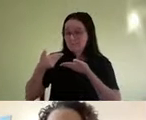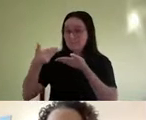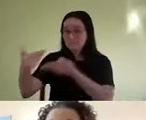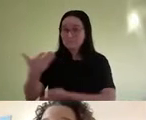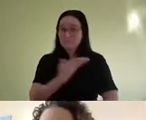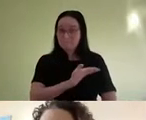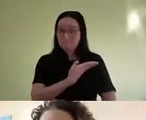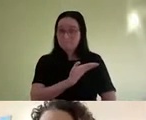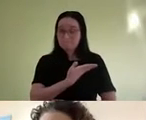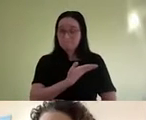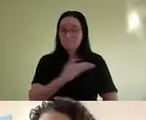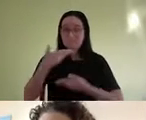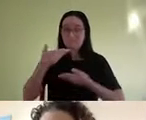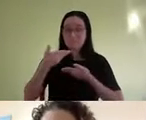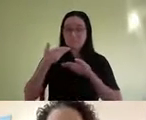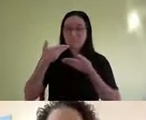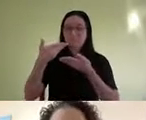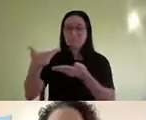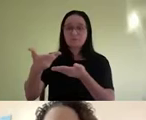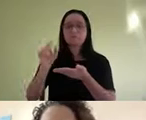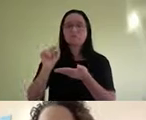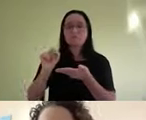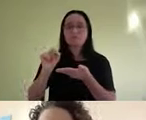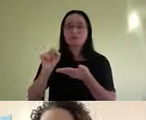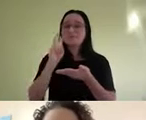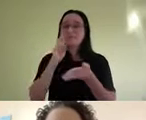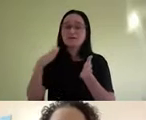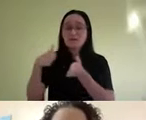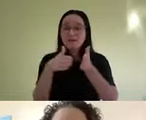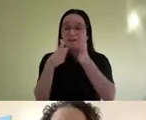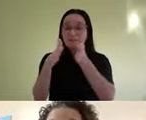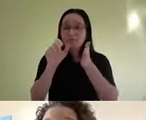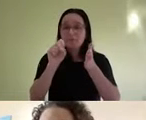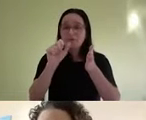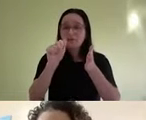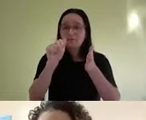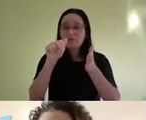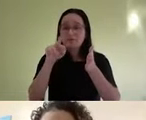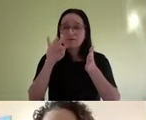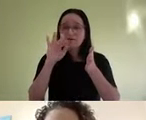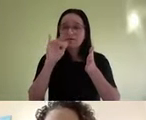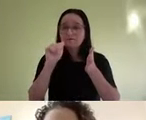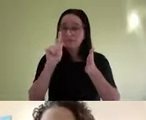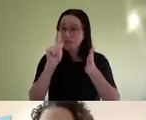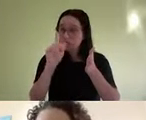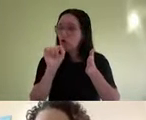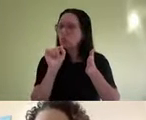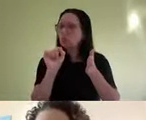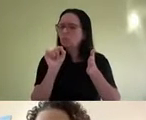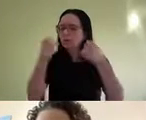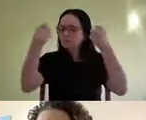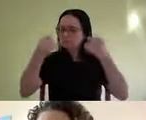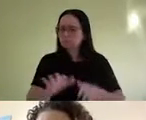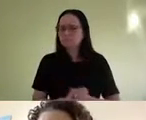para fazer o caminho de Santiago, para quem não sabe o caminho de Santiago é uma peregrinação que ela acontece